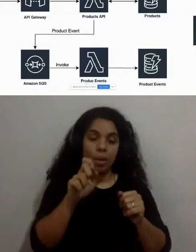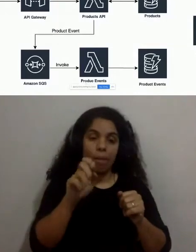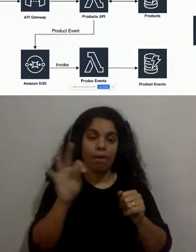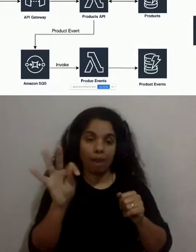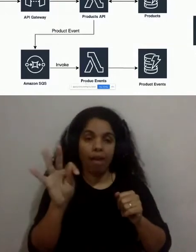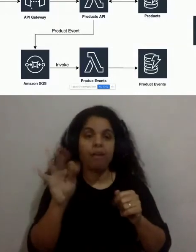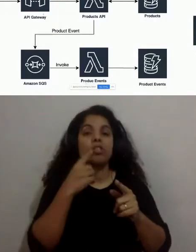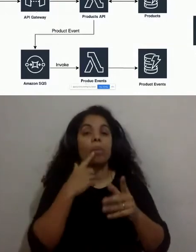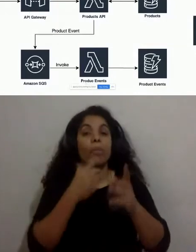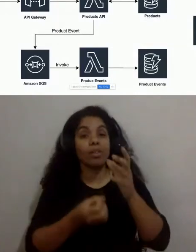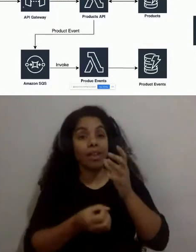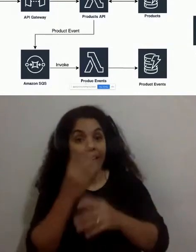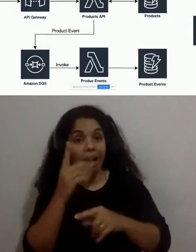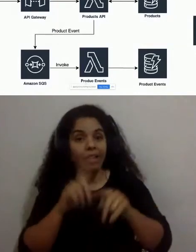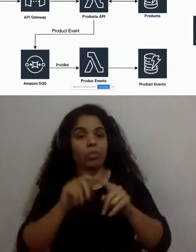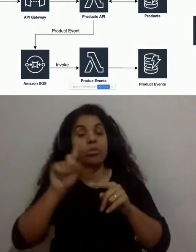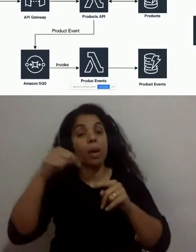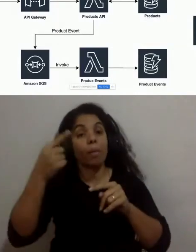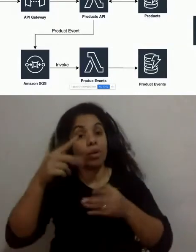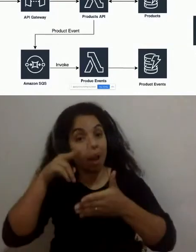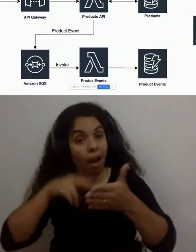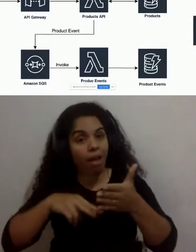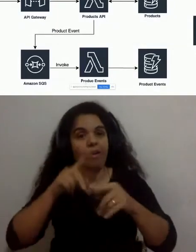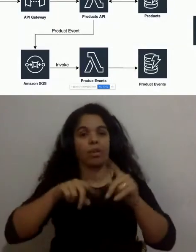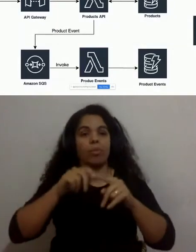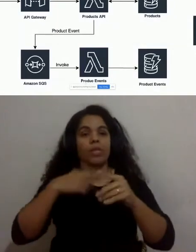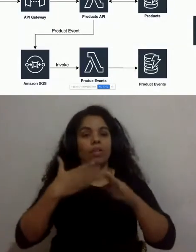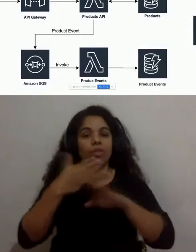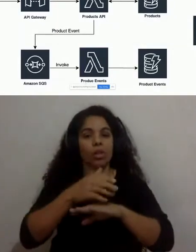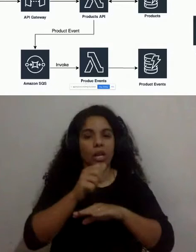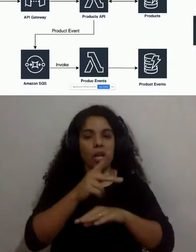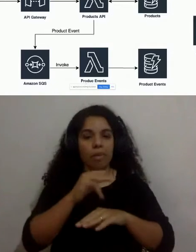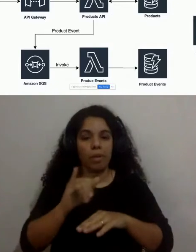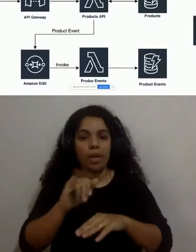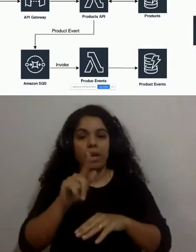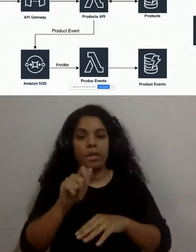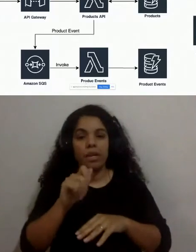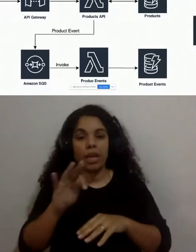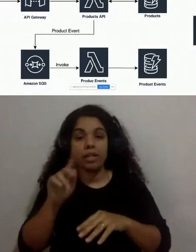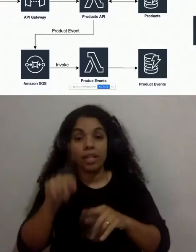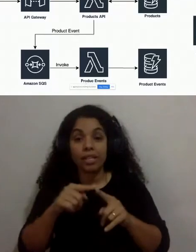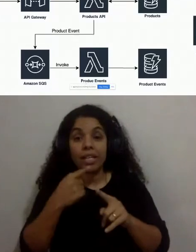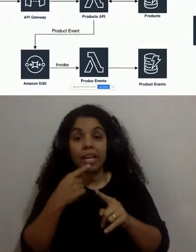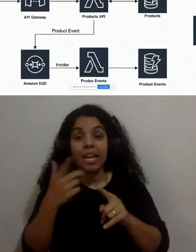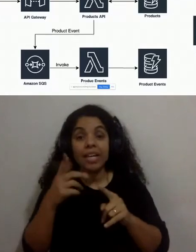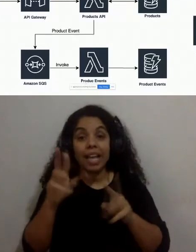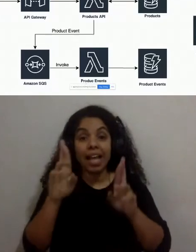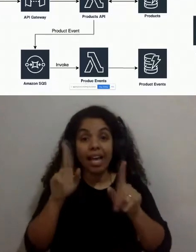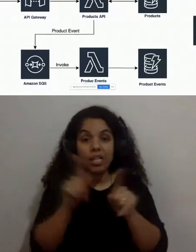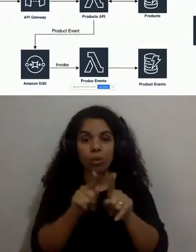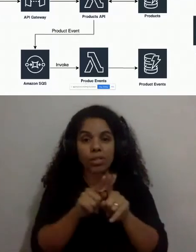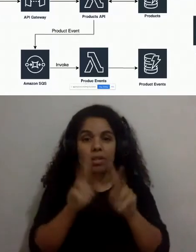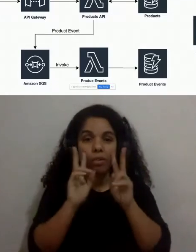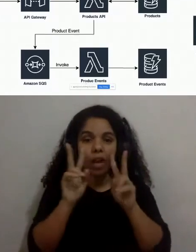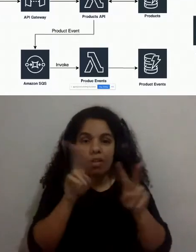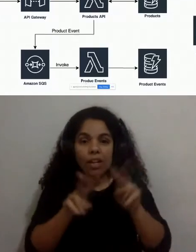produto. Ele vai entrar num API Gateway. O que é um API Gateway? O que ele é responsável? Ele vai